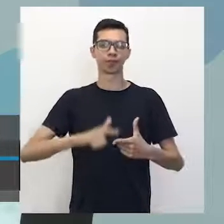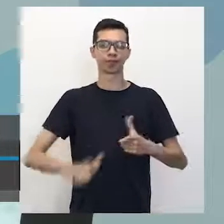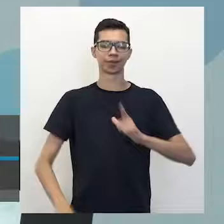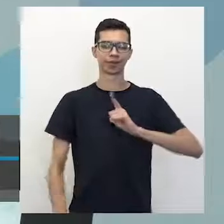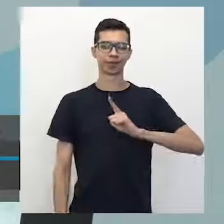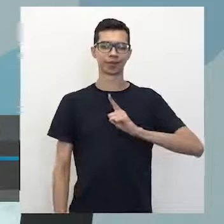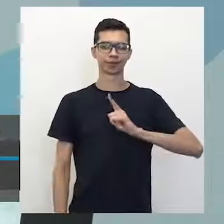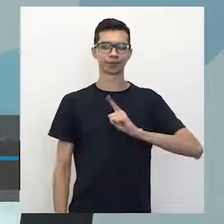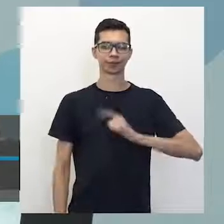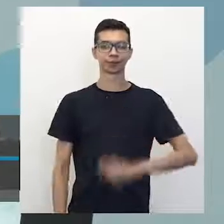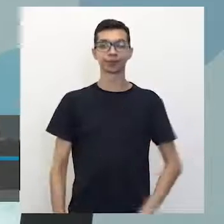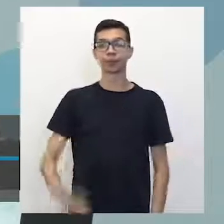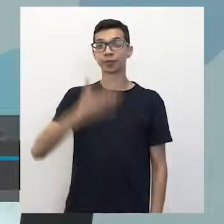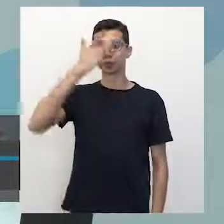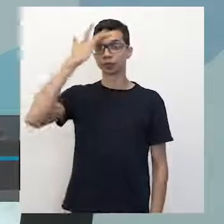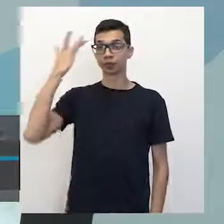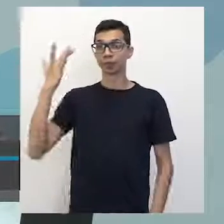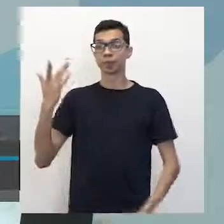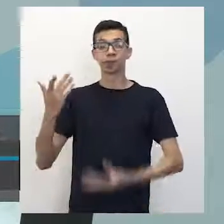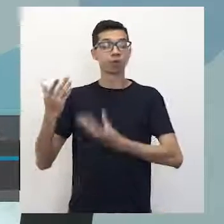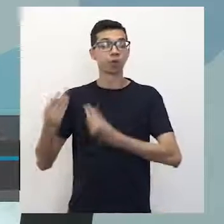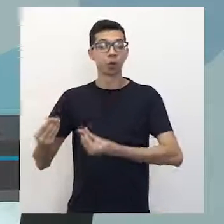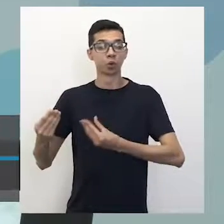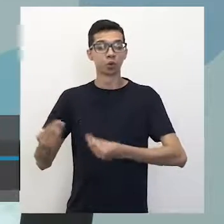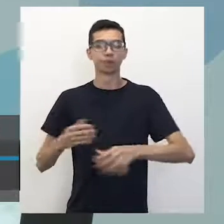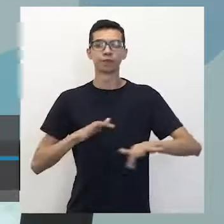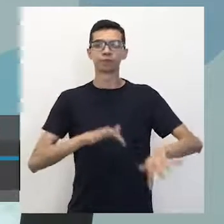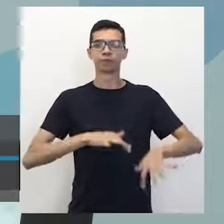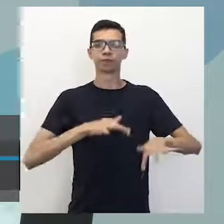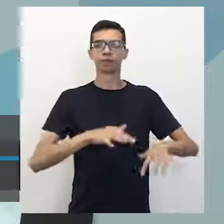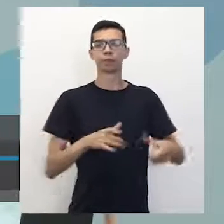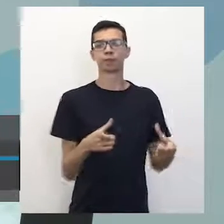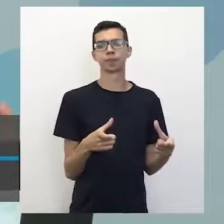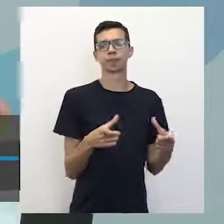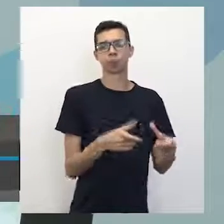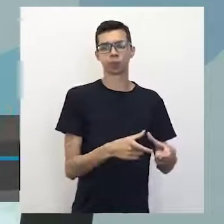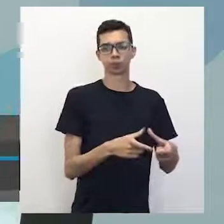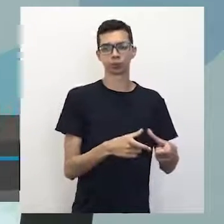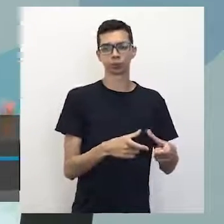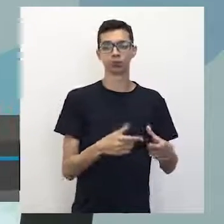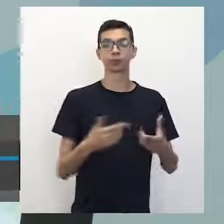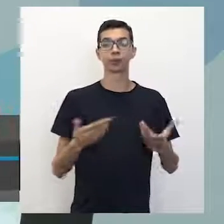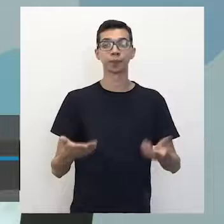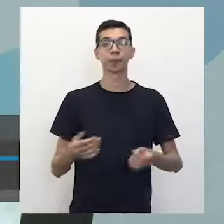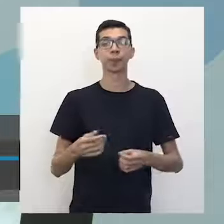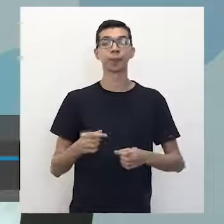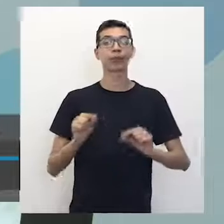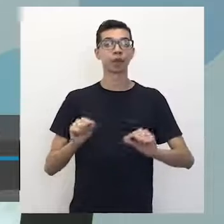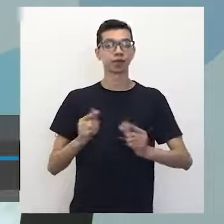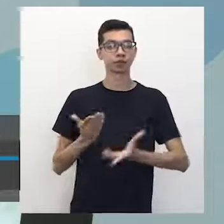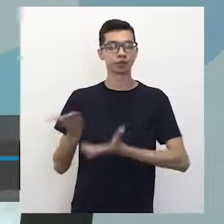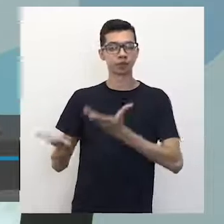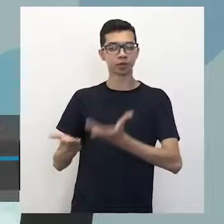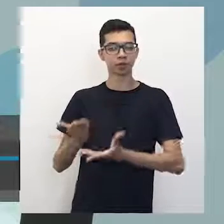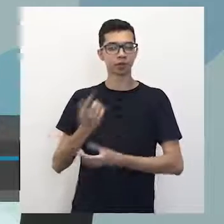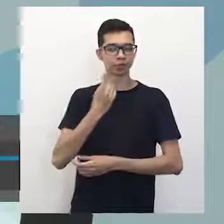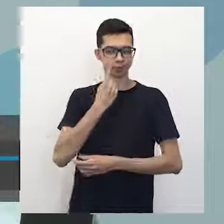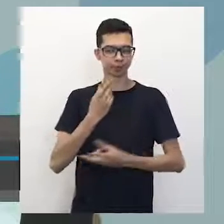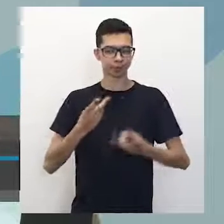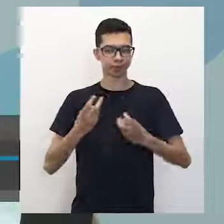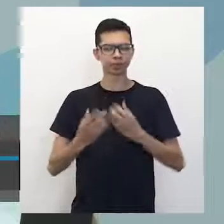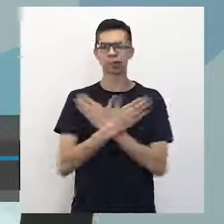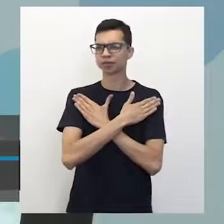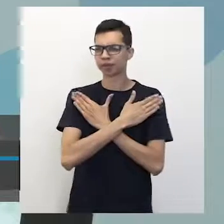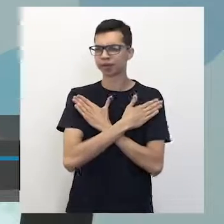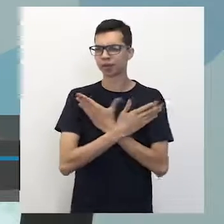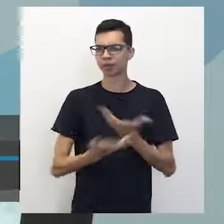Muita gente e pouco feudo. Os servos, né, que a gente acabou de problematizar, será que eles ficaram desempregados, eles ficaram